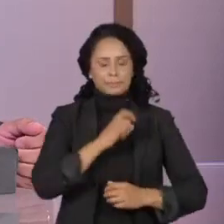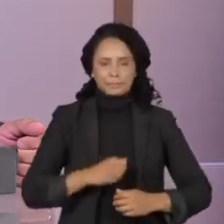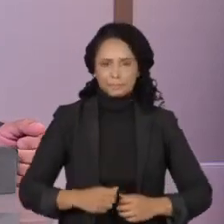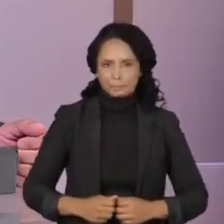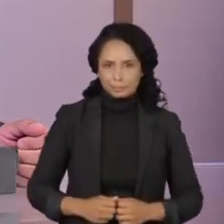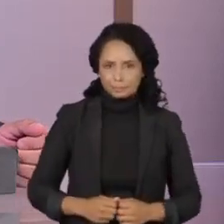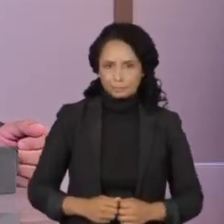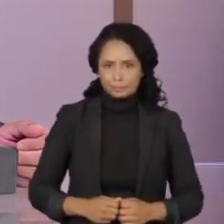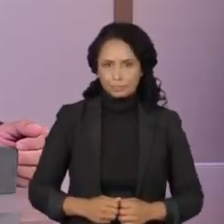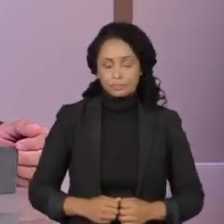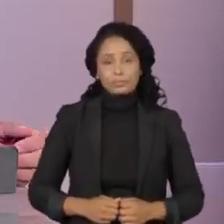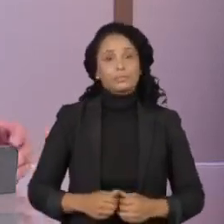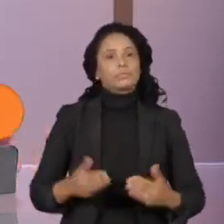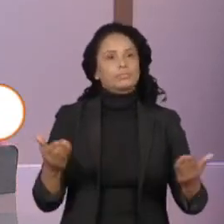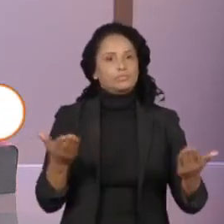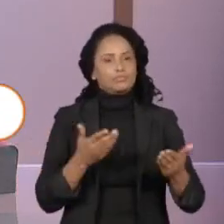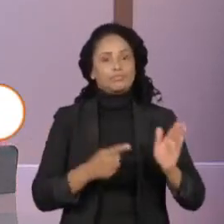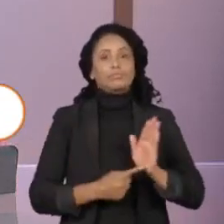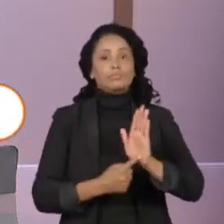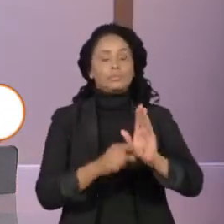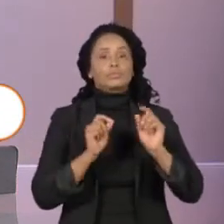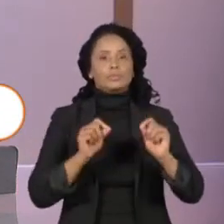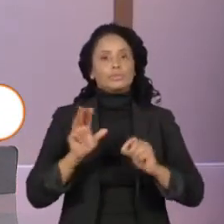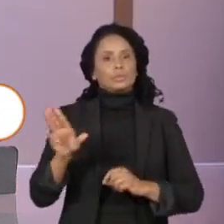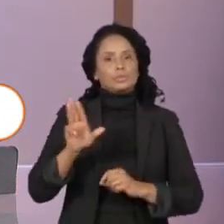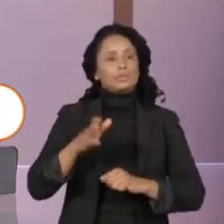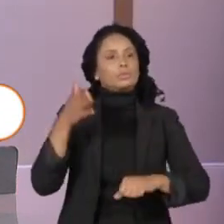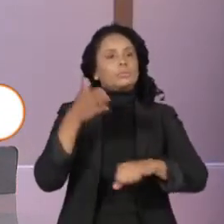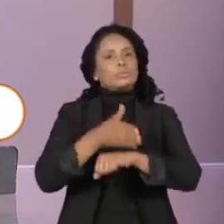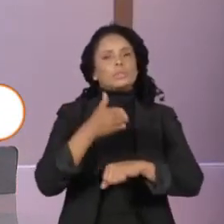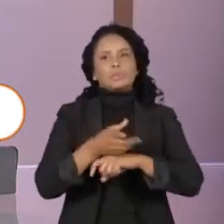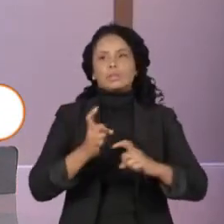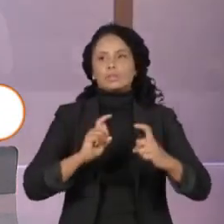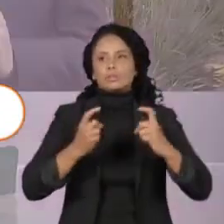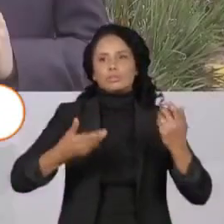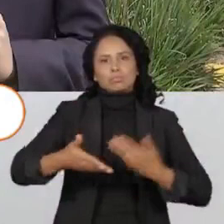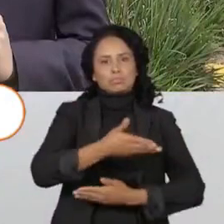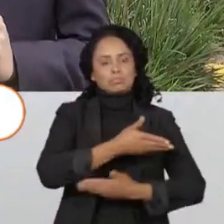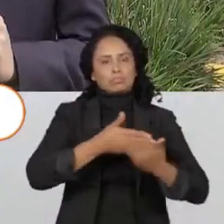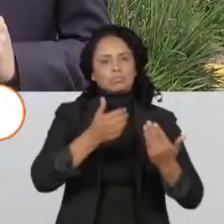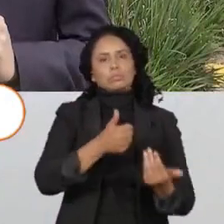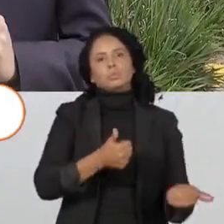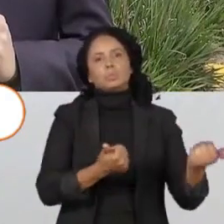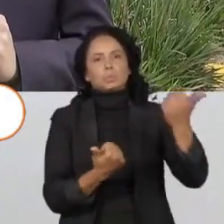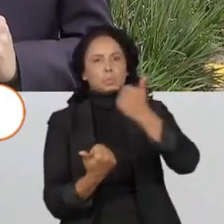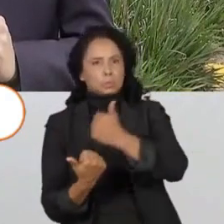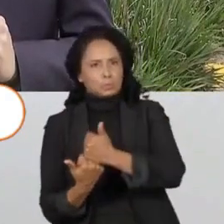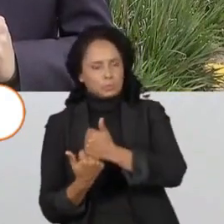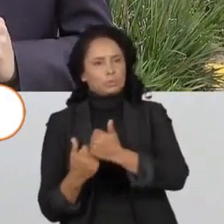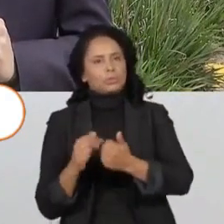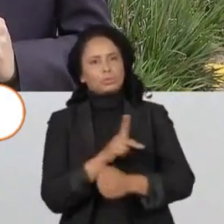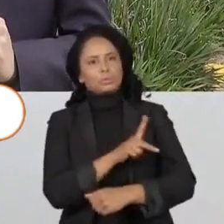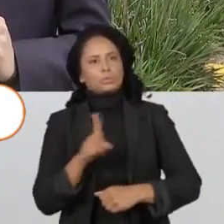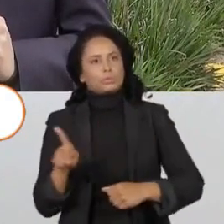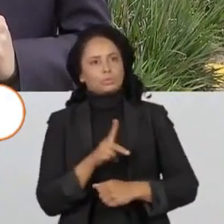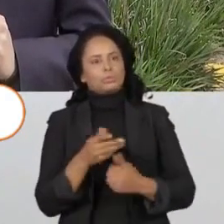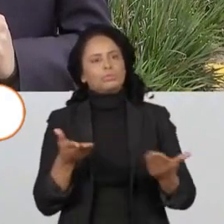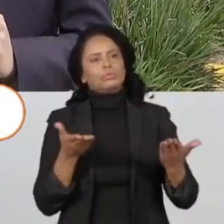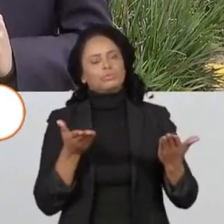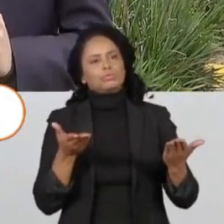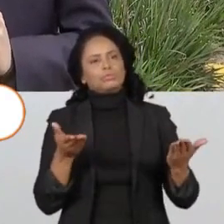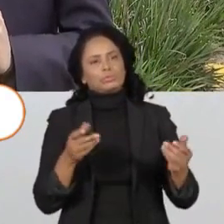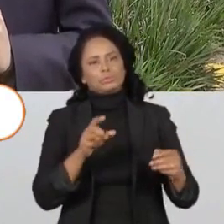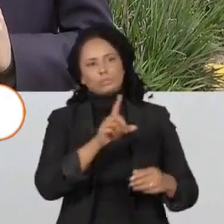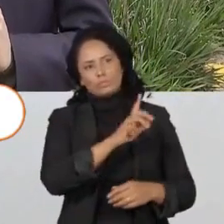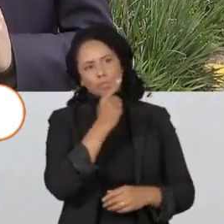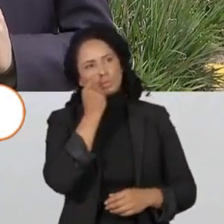Luiz Inácio Lula da Silva começa a participar diretamente da transição de governo nesta segunda-feira. Quem tem os detalhes para a gente é o repórter Luiz Turati. Luiz.